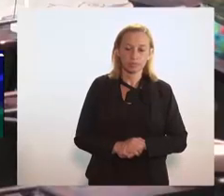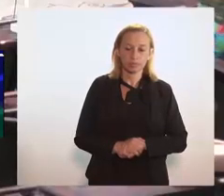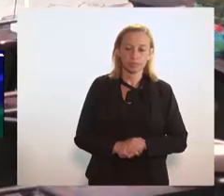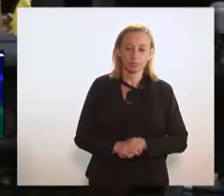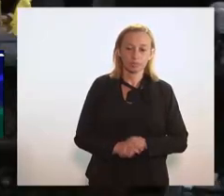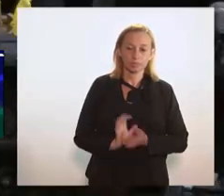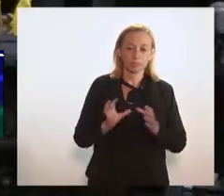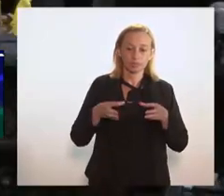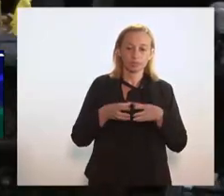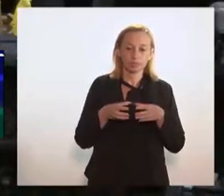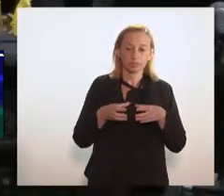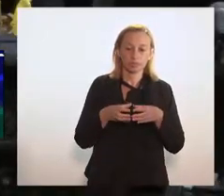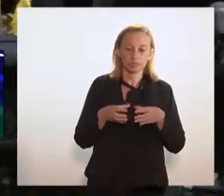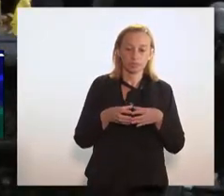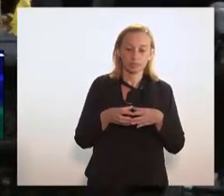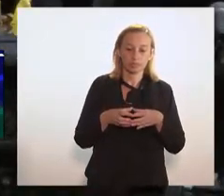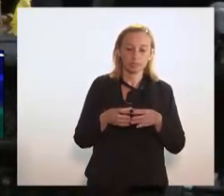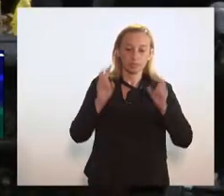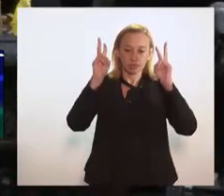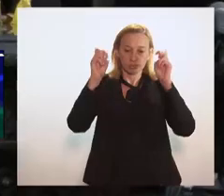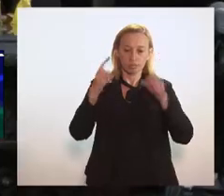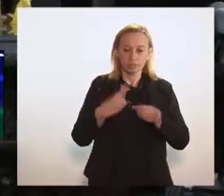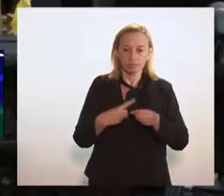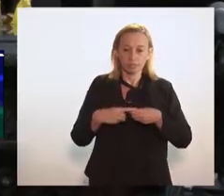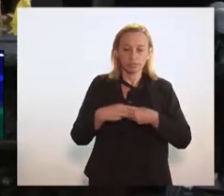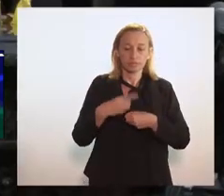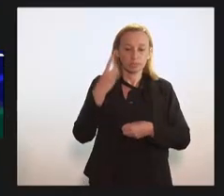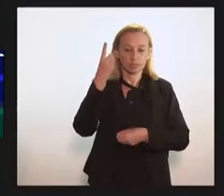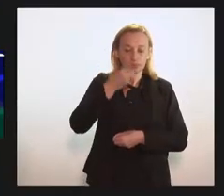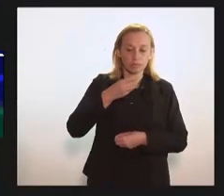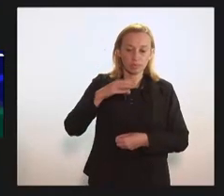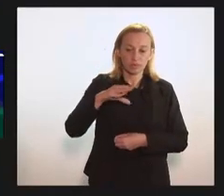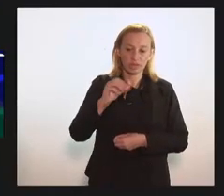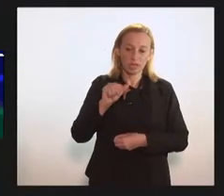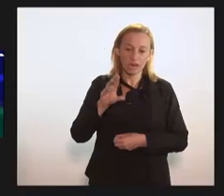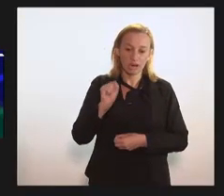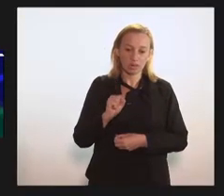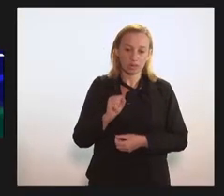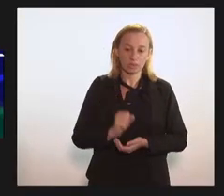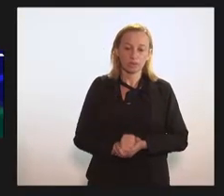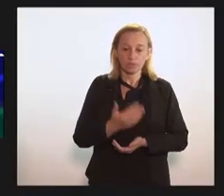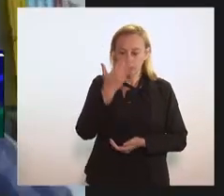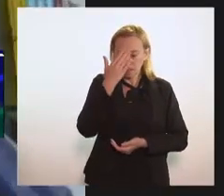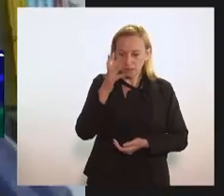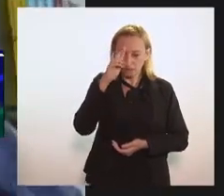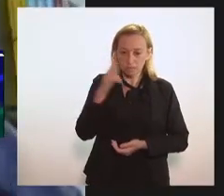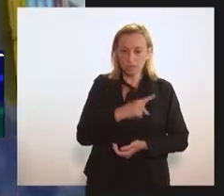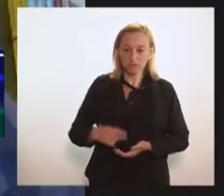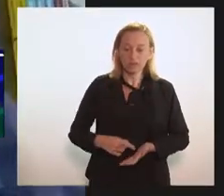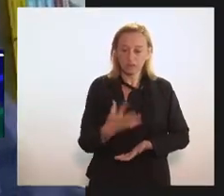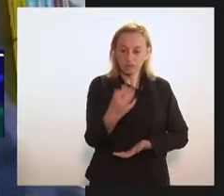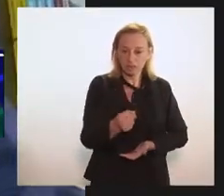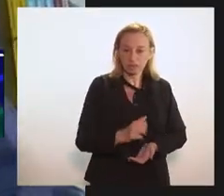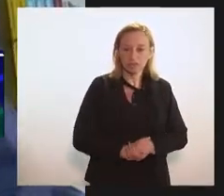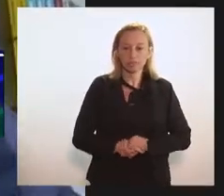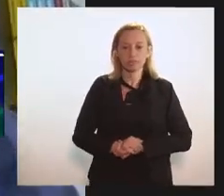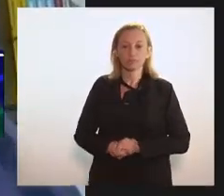Pela Comissão de Assuntos Municipais, deputado Carlos Macedo. Obrigado,